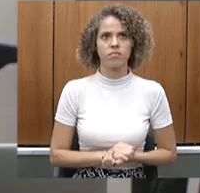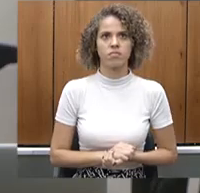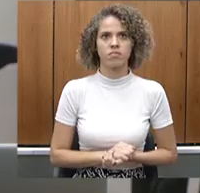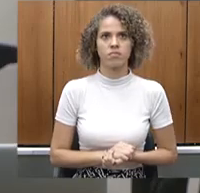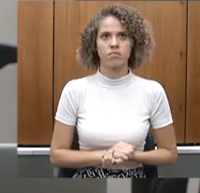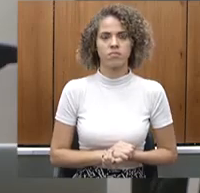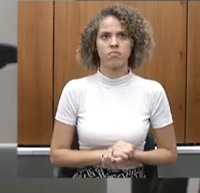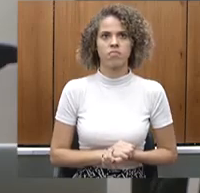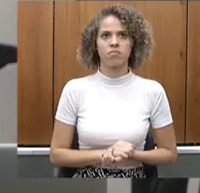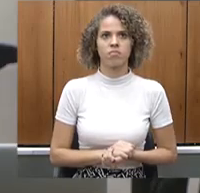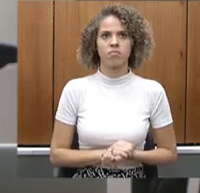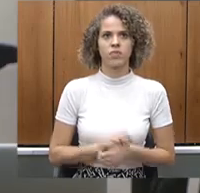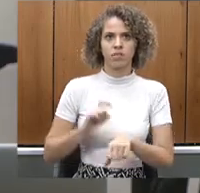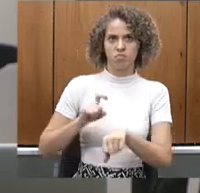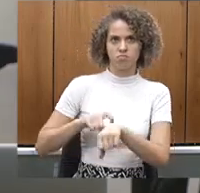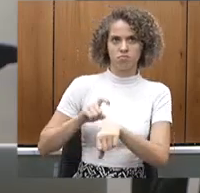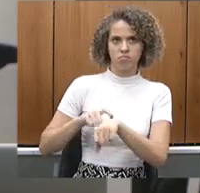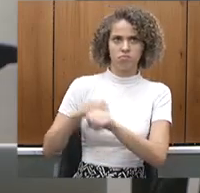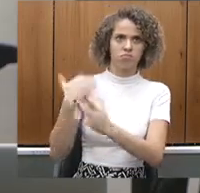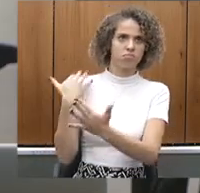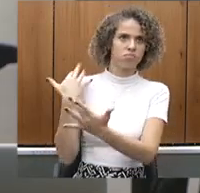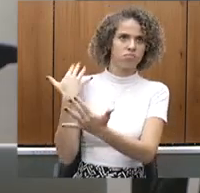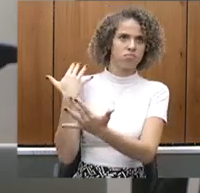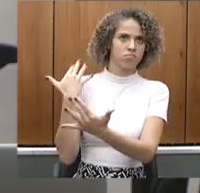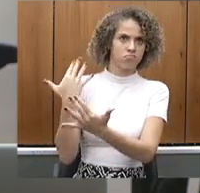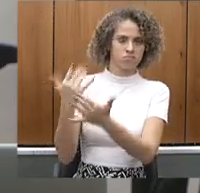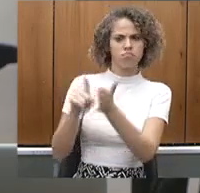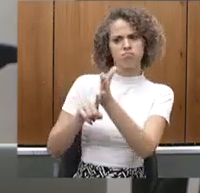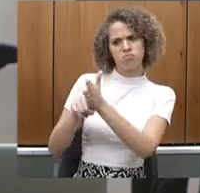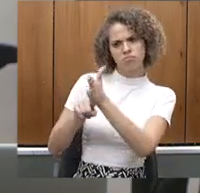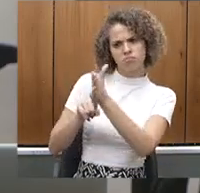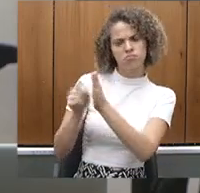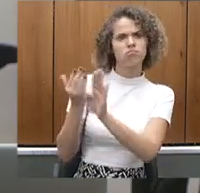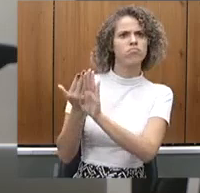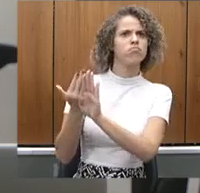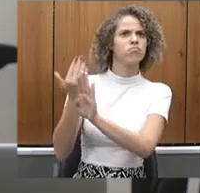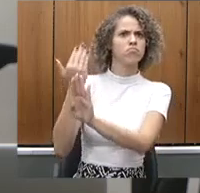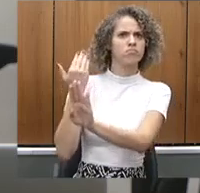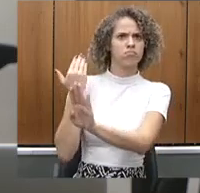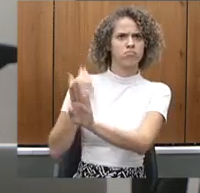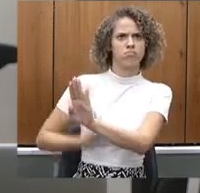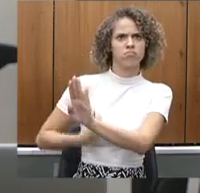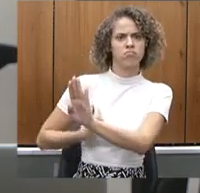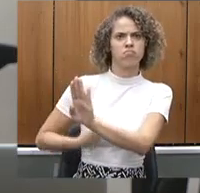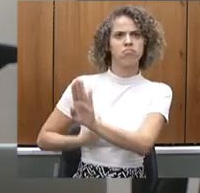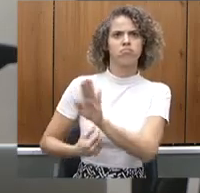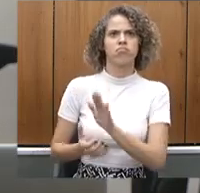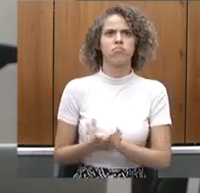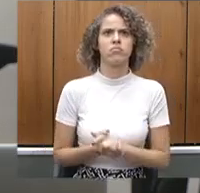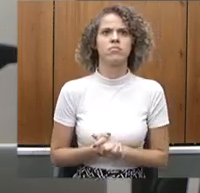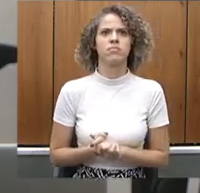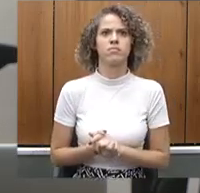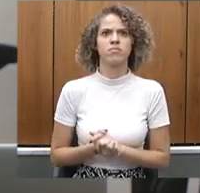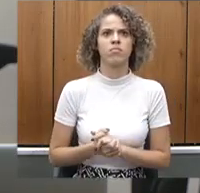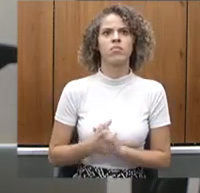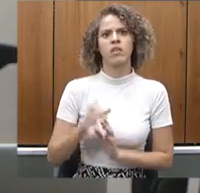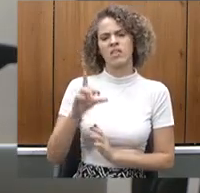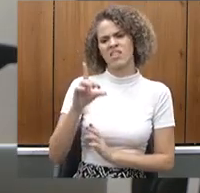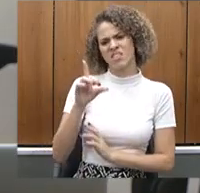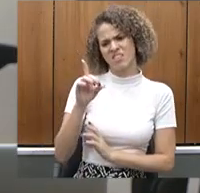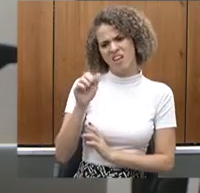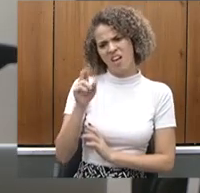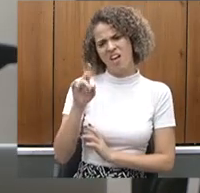durante o Assembleia fiscaliza Comandante no anterior inclusive Deputado João Leite Deputado Dalmo